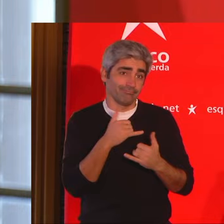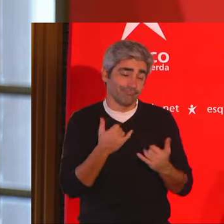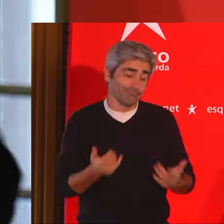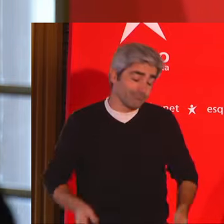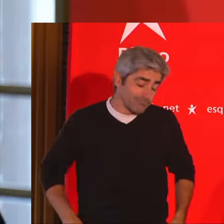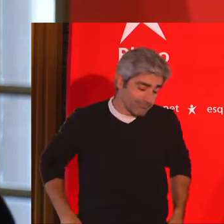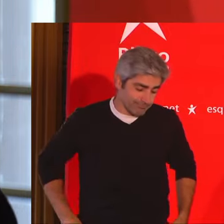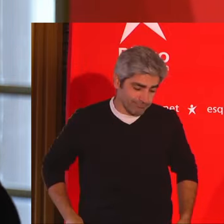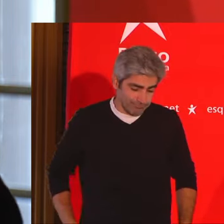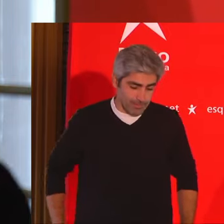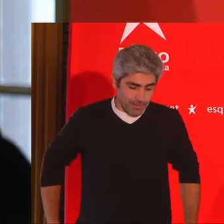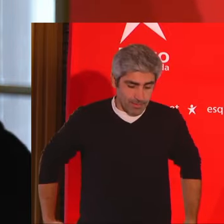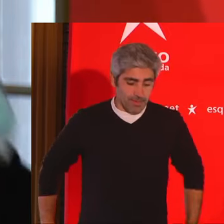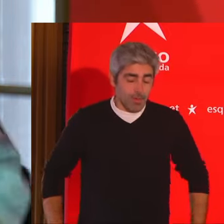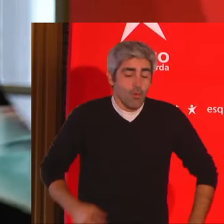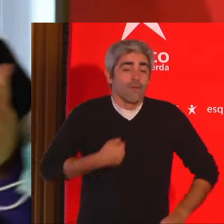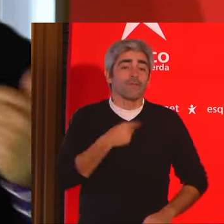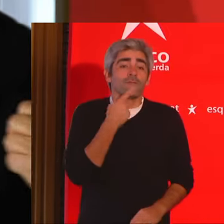voltei lá.